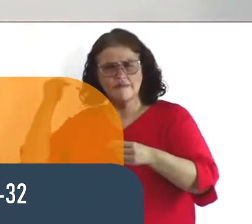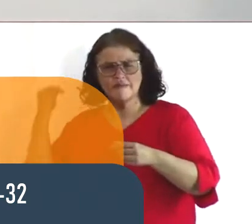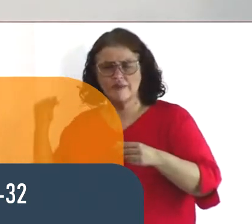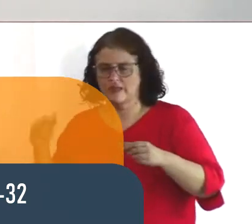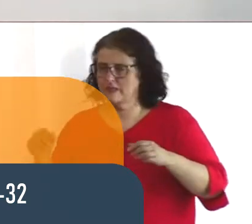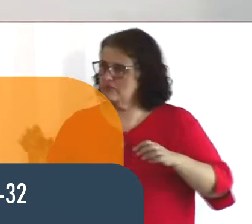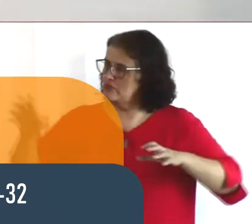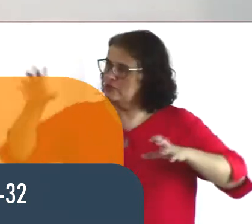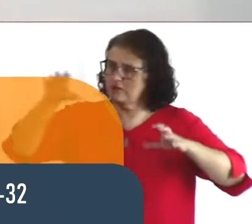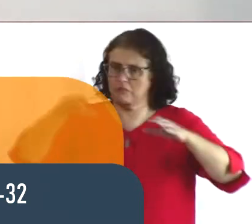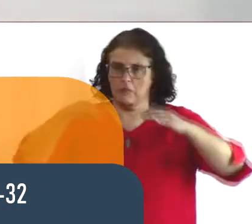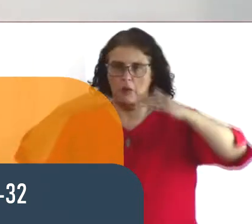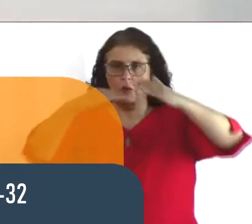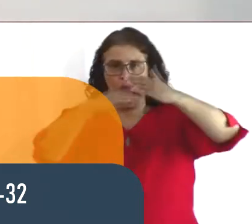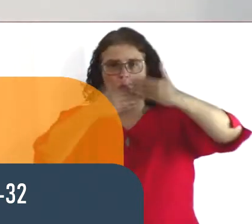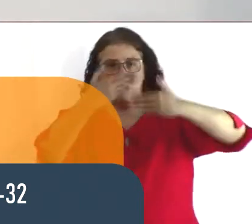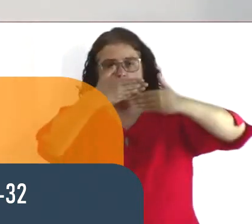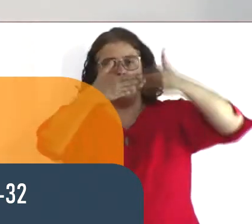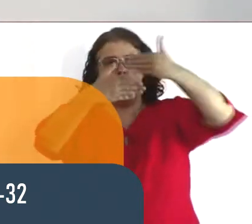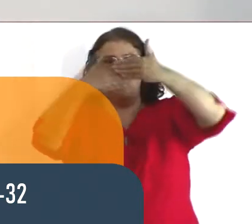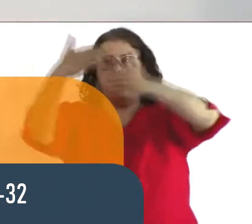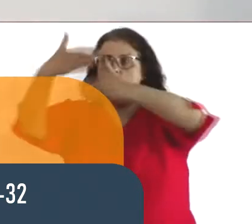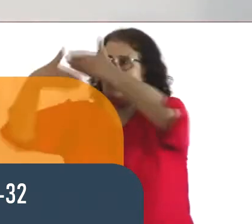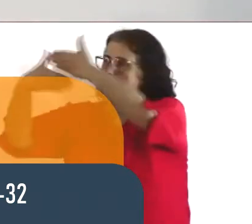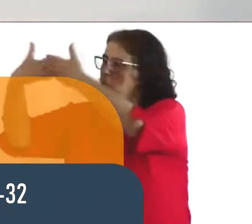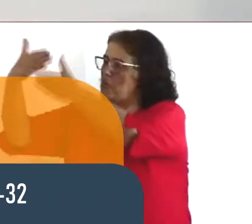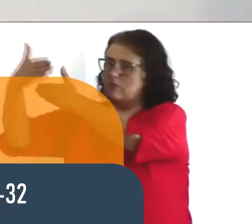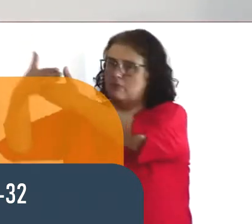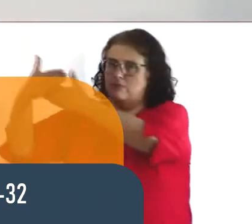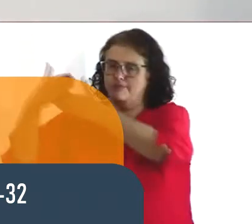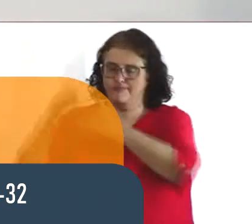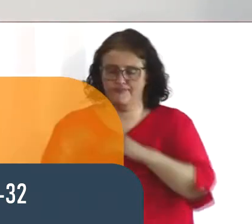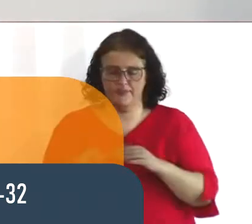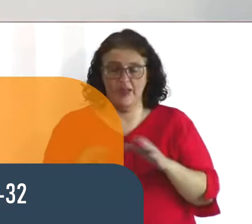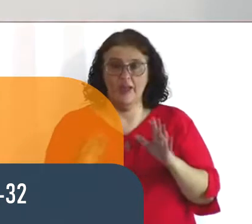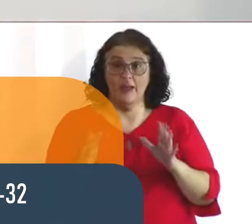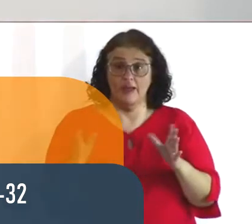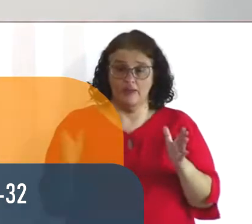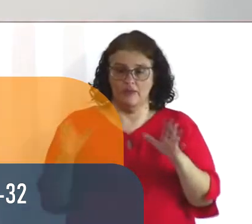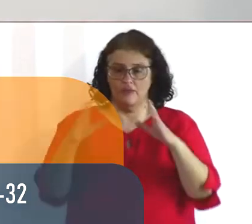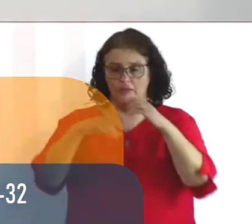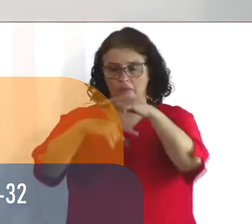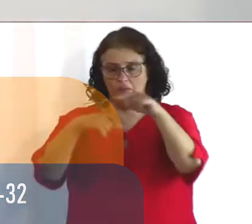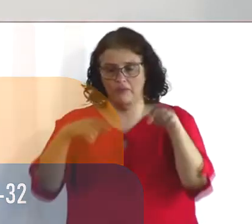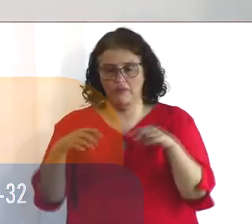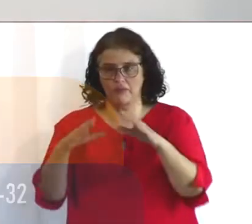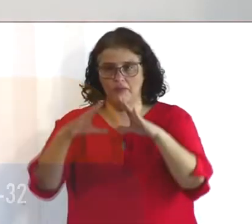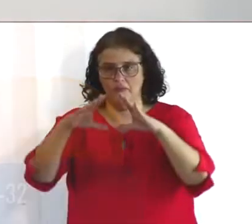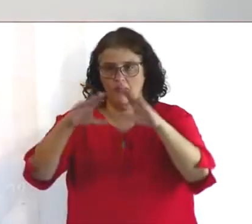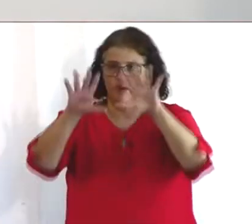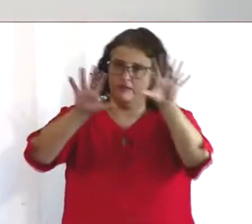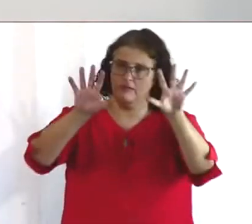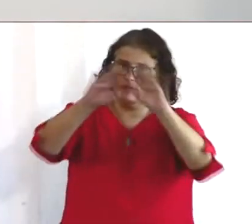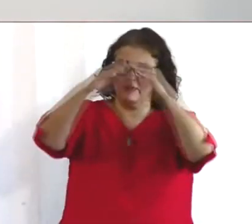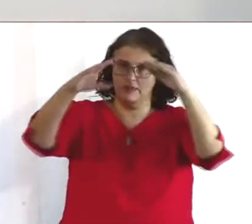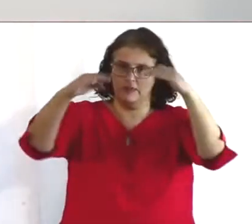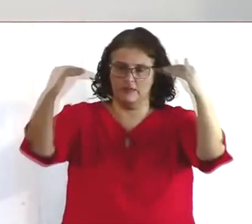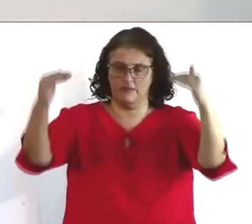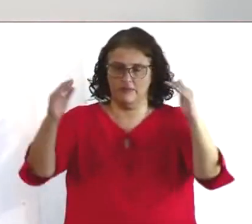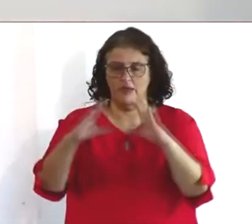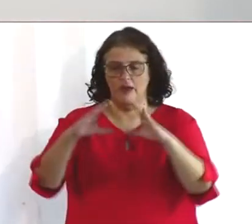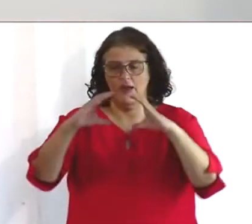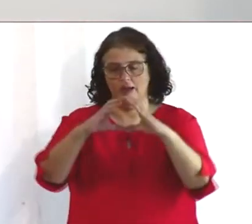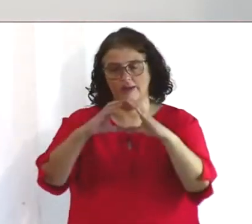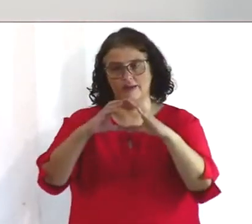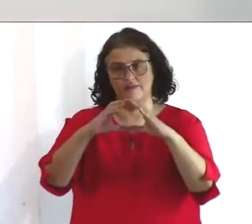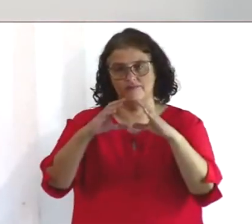bem no meio dessa cidade, desenhem a Bíblia, por favor, porque a Bíblia é a palavra viva, a Bíblia é a palavra de Deus, a